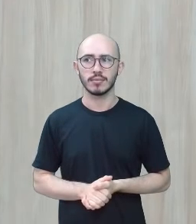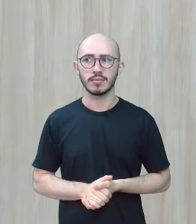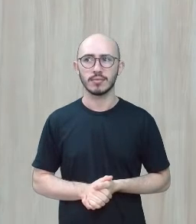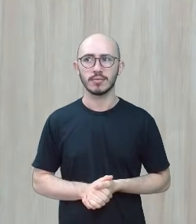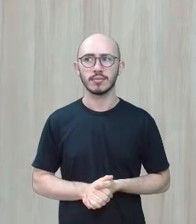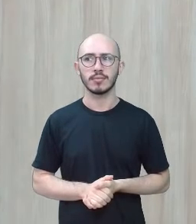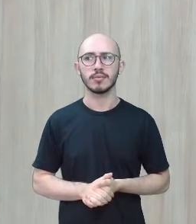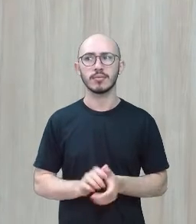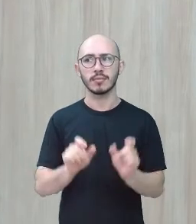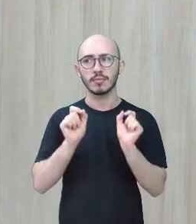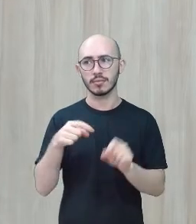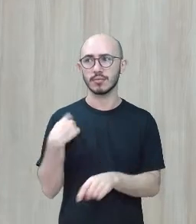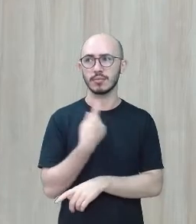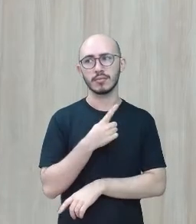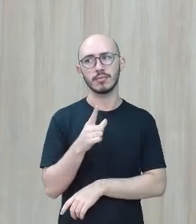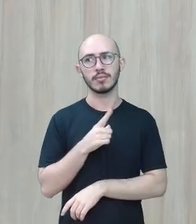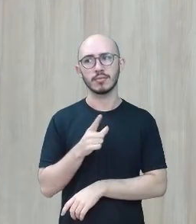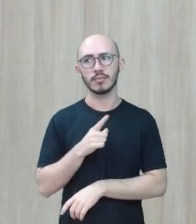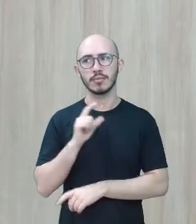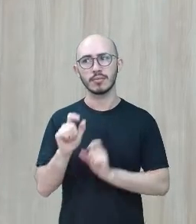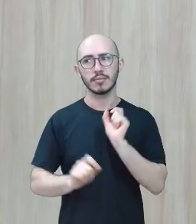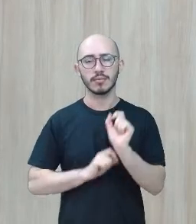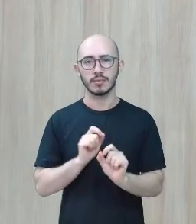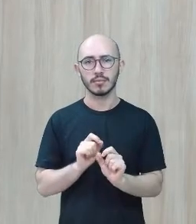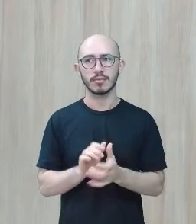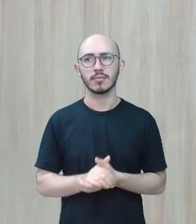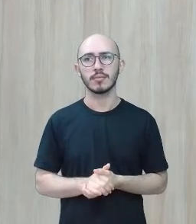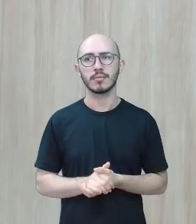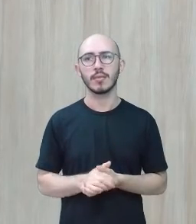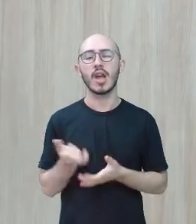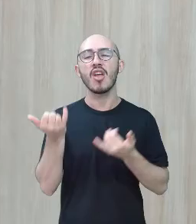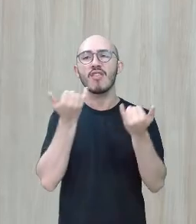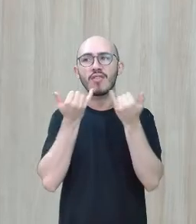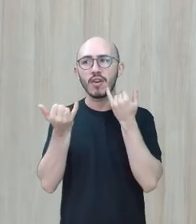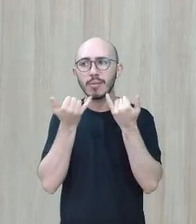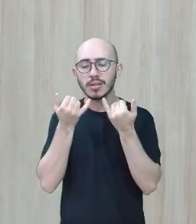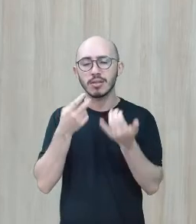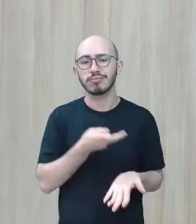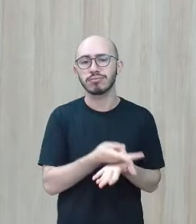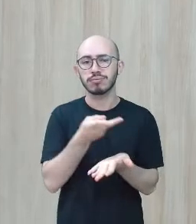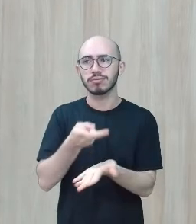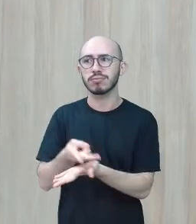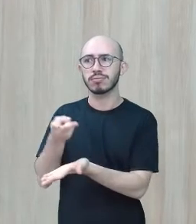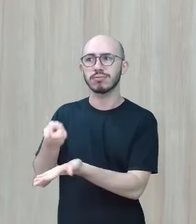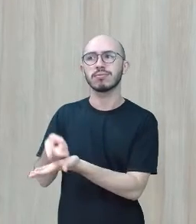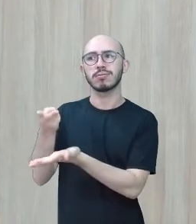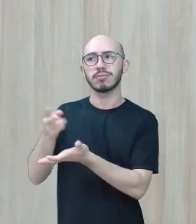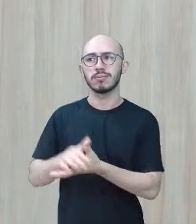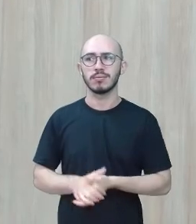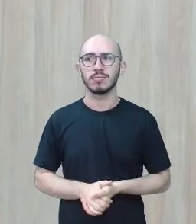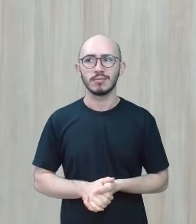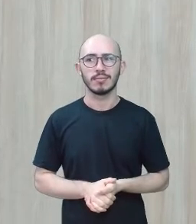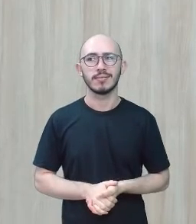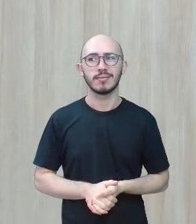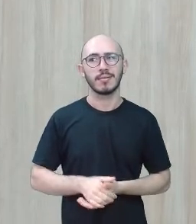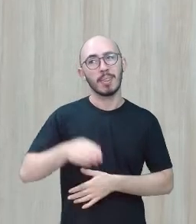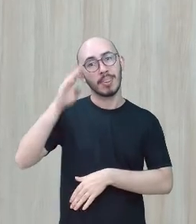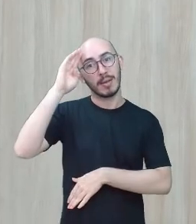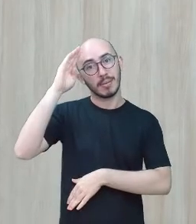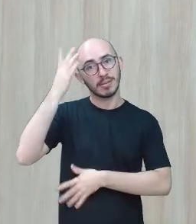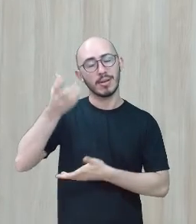Visto que a gente tem o quê? Os dados, os fatos, a gente tem os principais